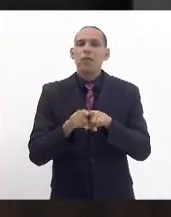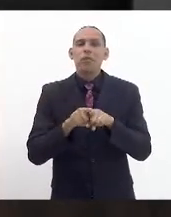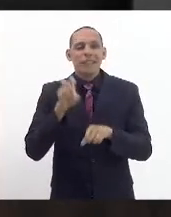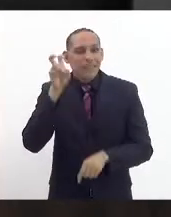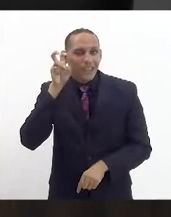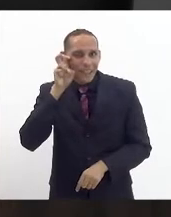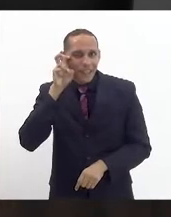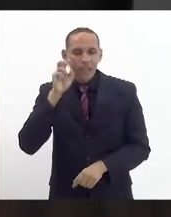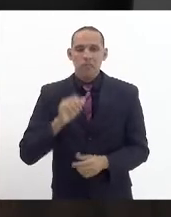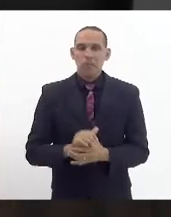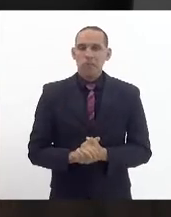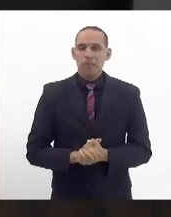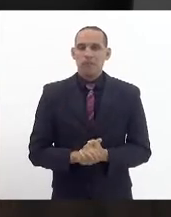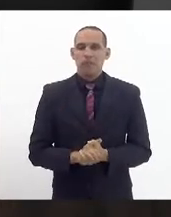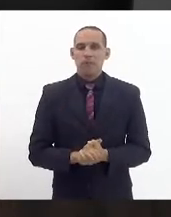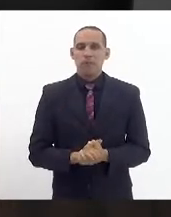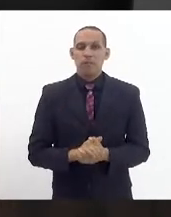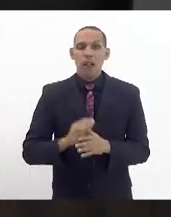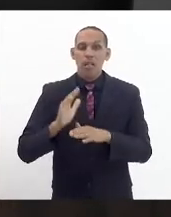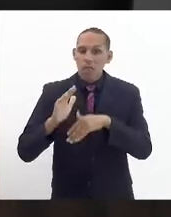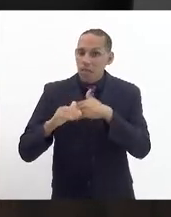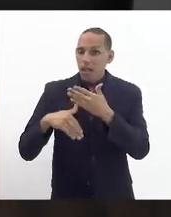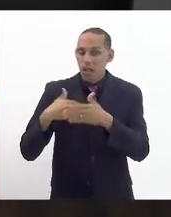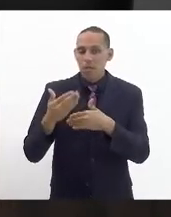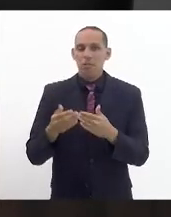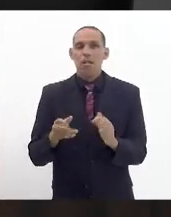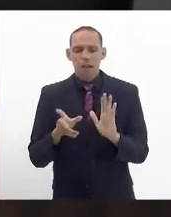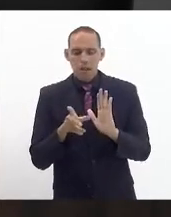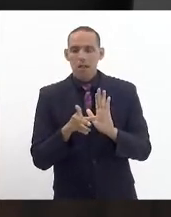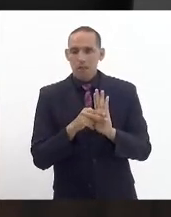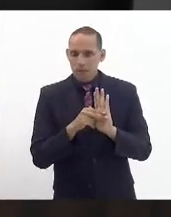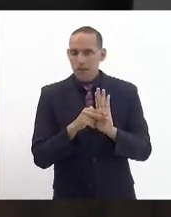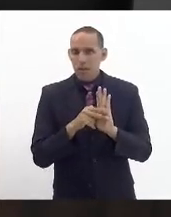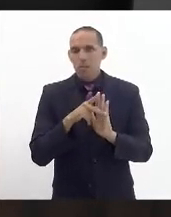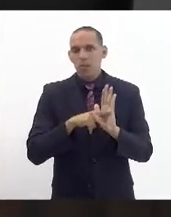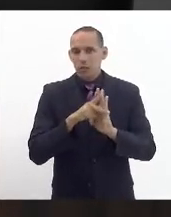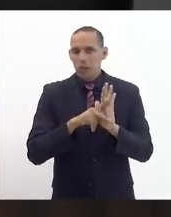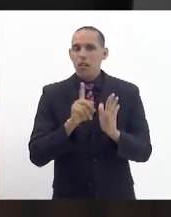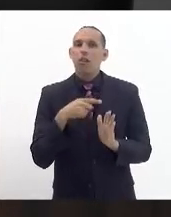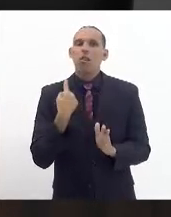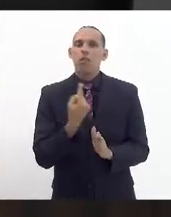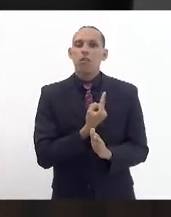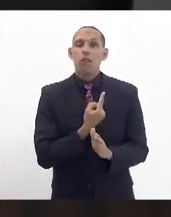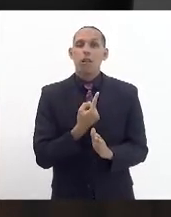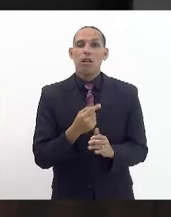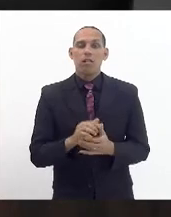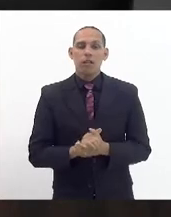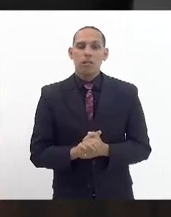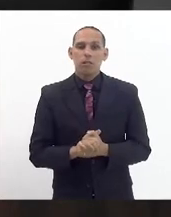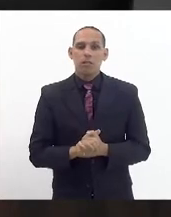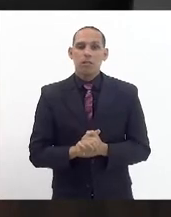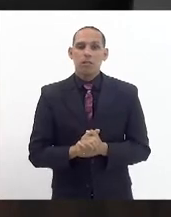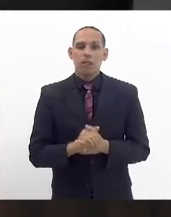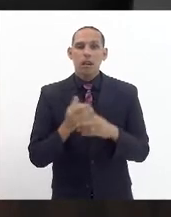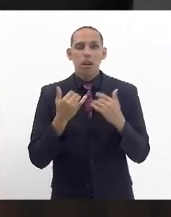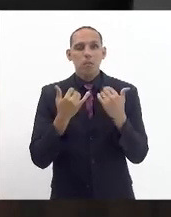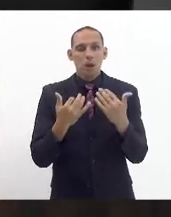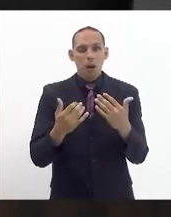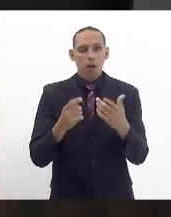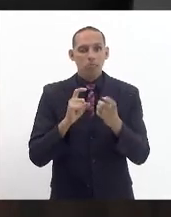E após o recebimento de emenda dos projetos, nós vamos fazer, no mínimo, duas audiências